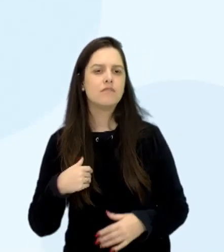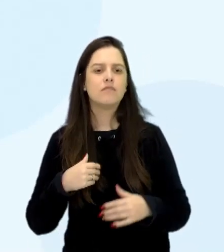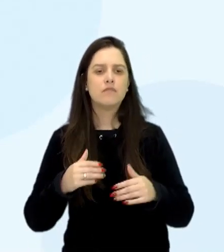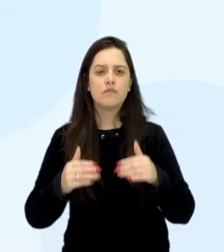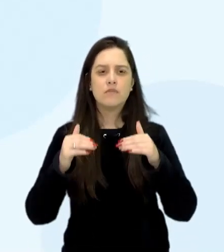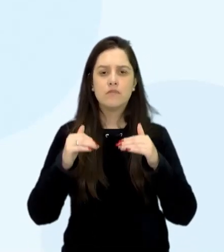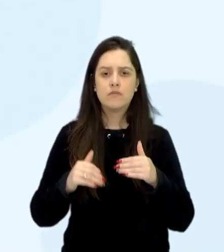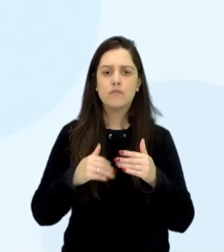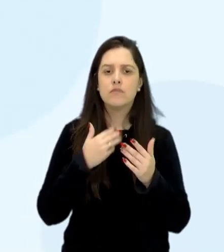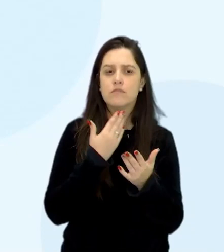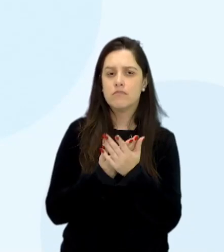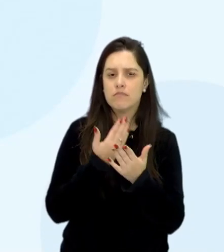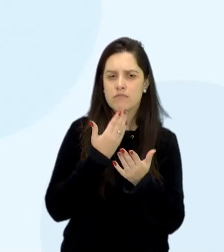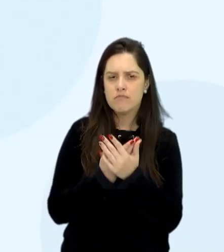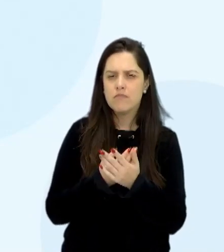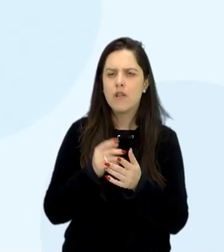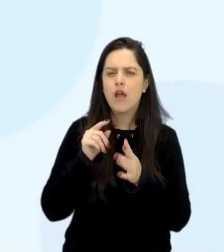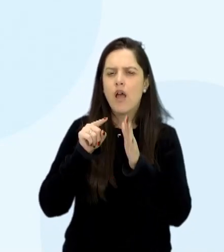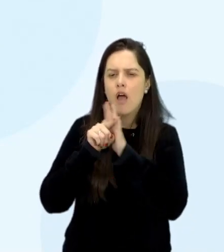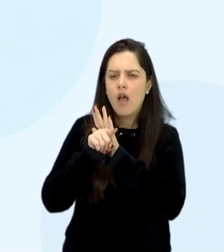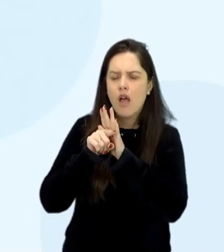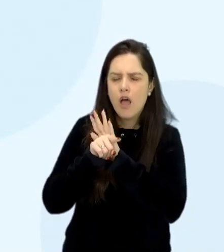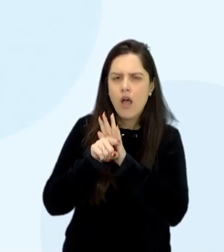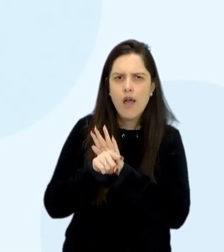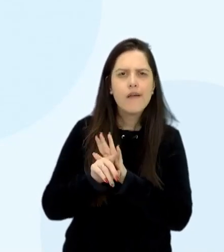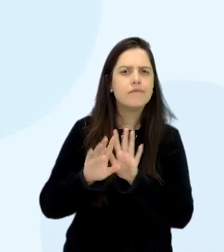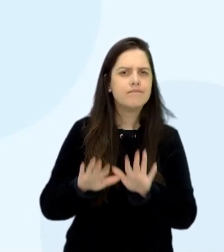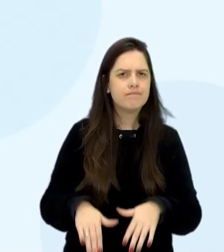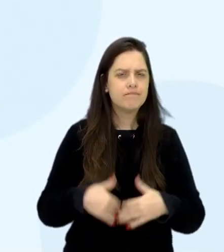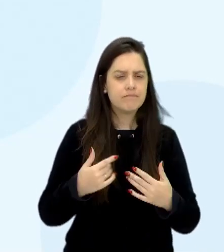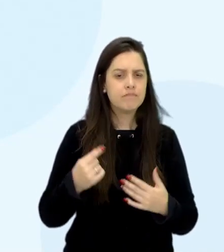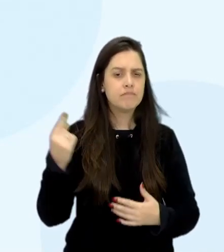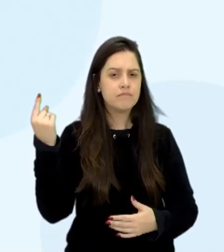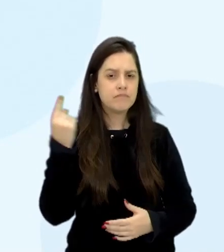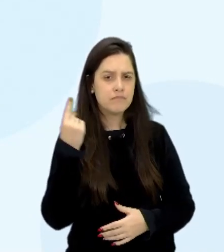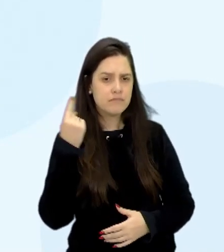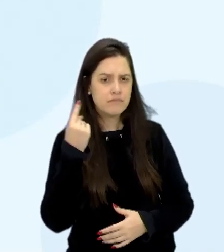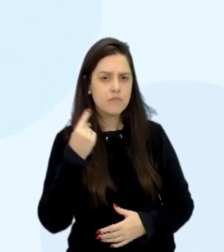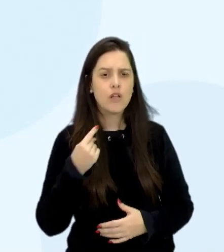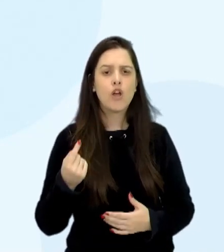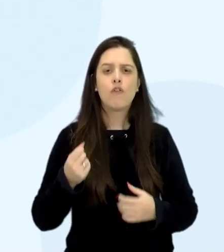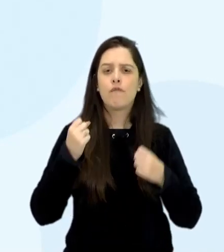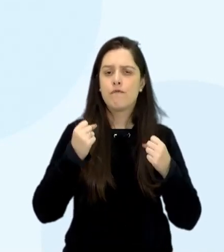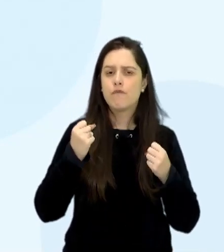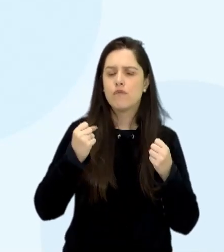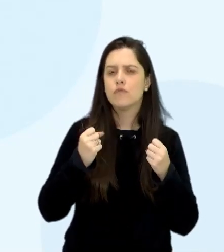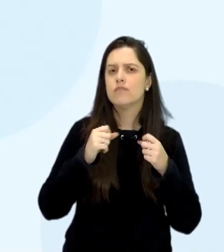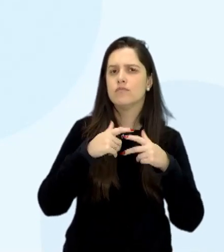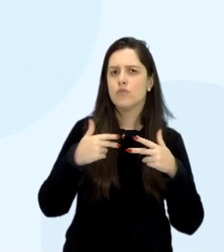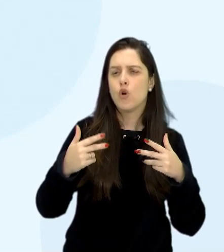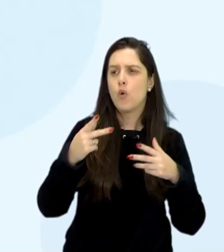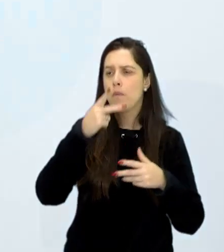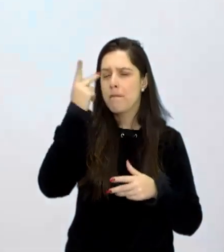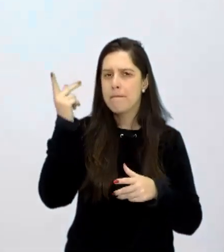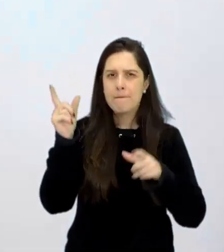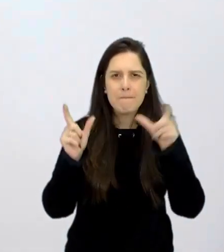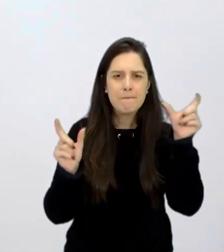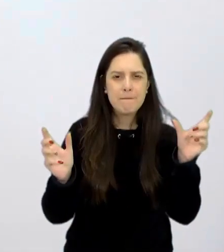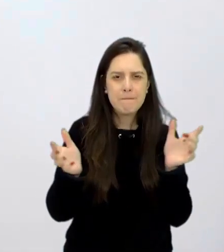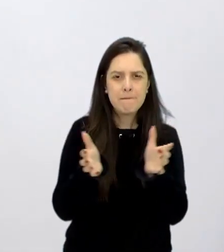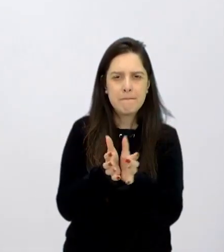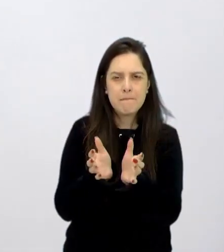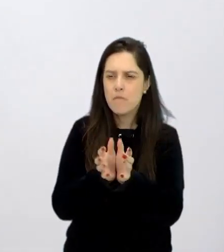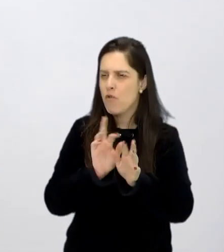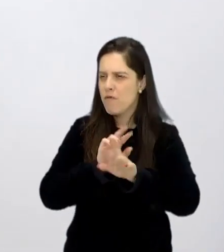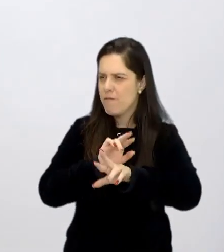força-tarefa para descobrir as conexões entre as espécies. Primeiro, força-tarefa é quando um grupo de pessoas, né, várias pessoas